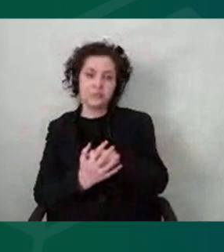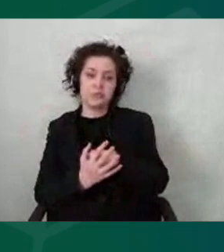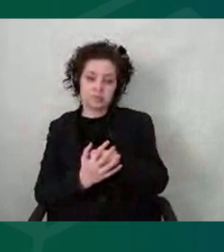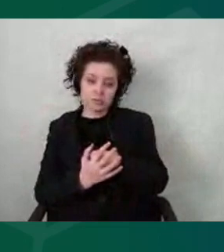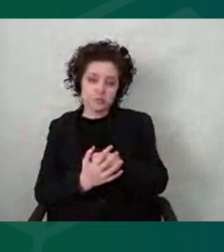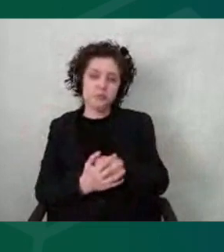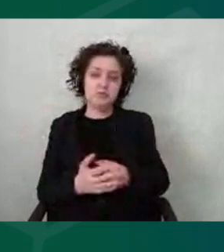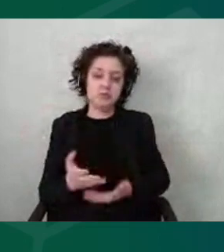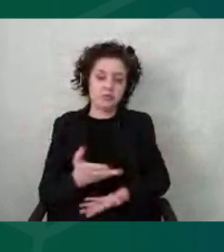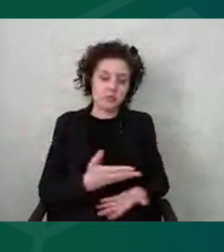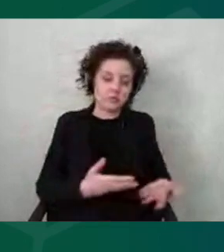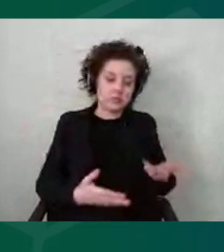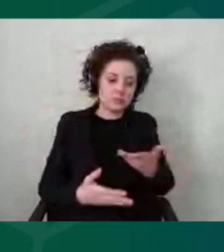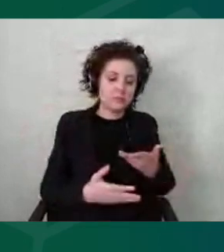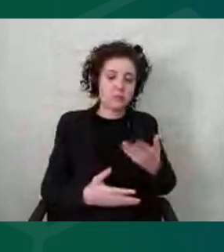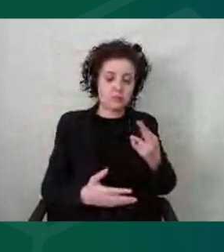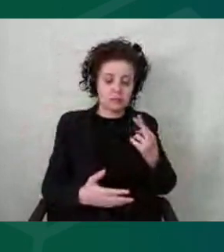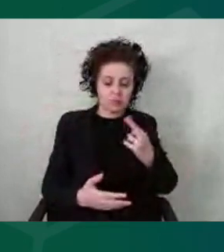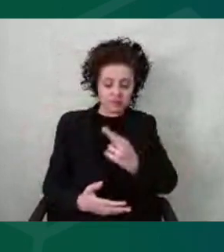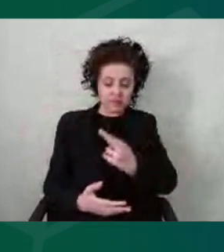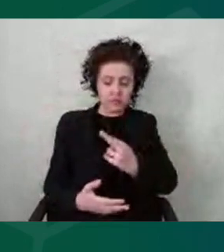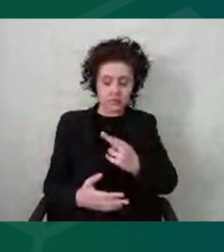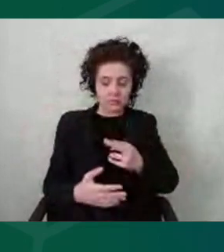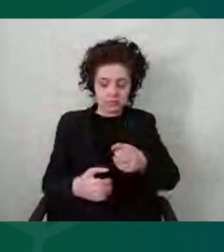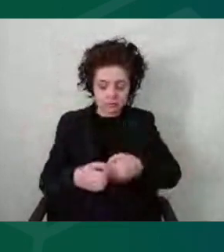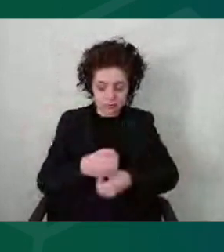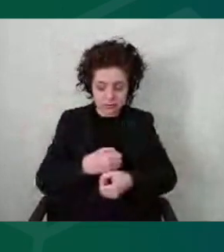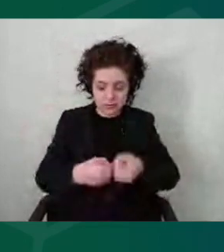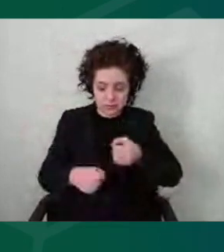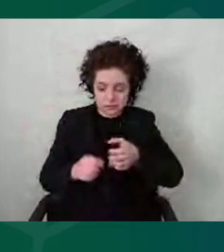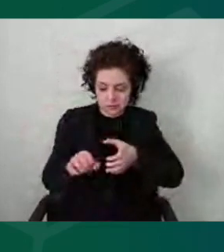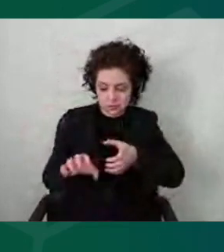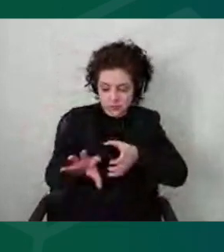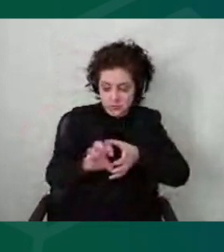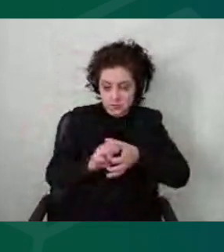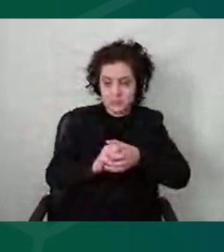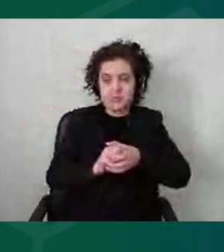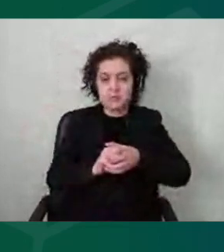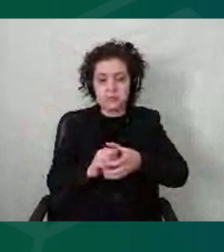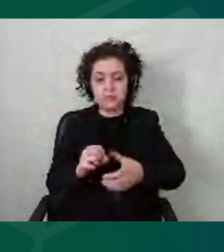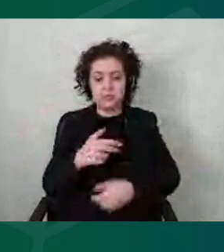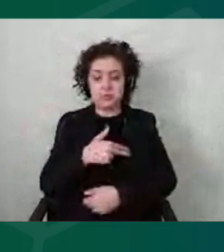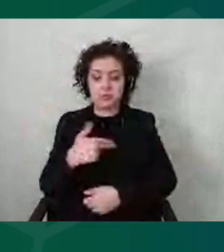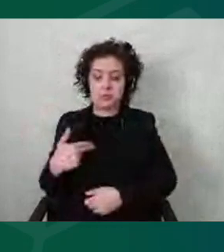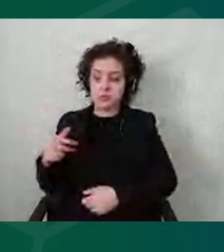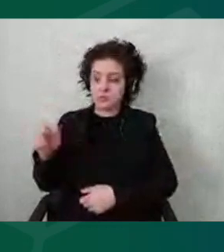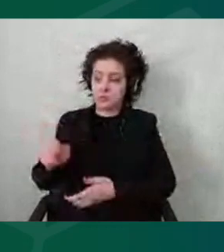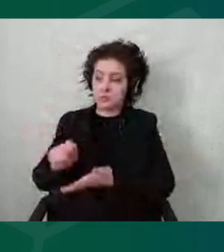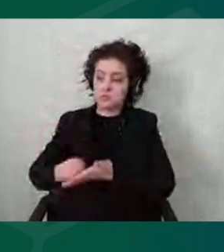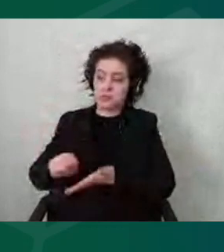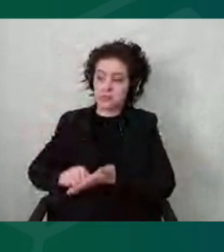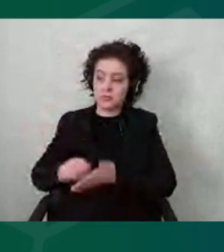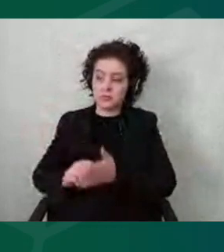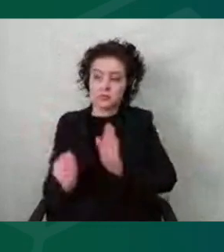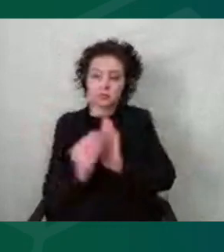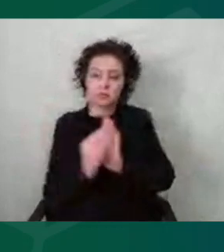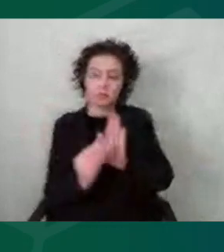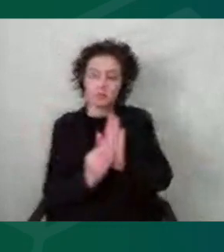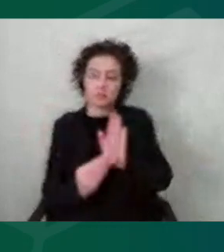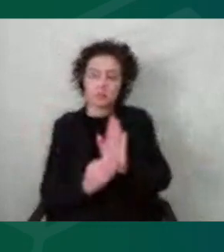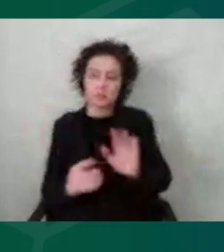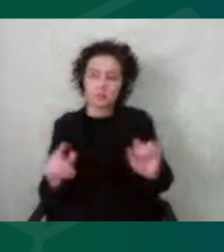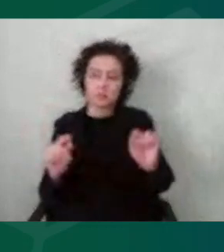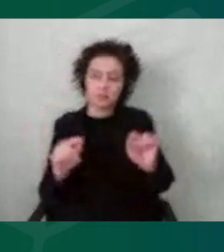da resposta do hospedeiro, levaram, por exemplo, esses autores chineses a colocarem que